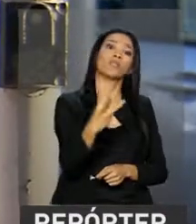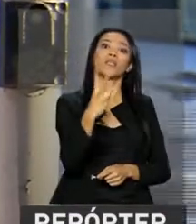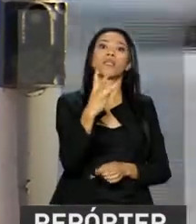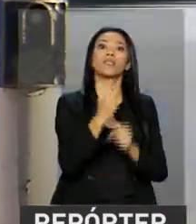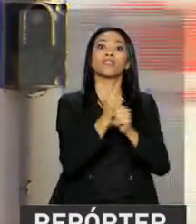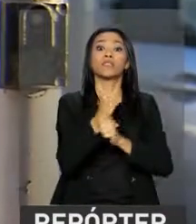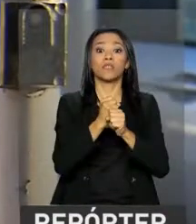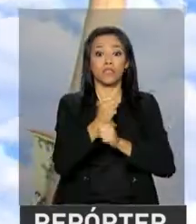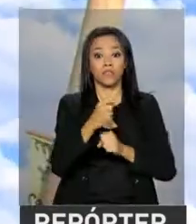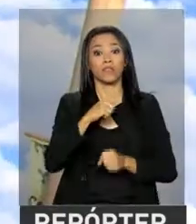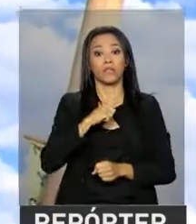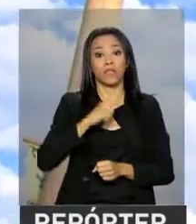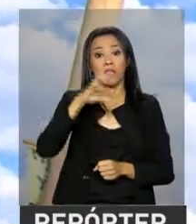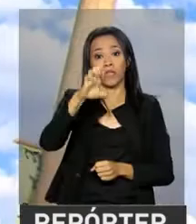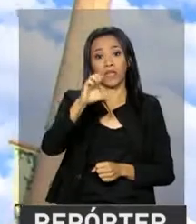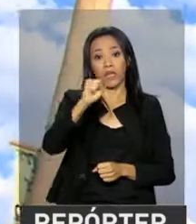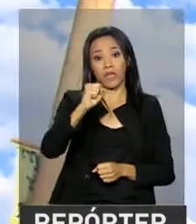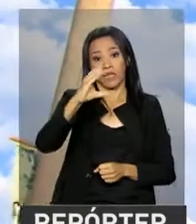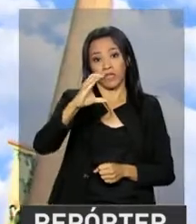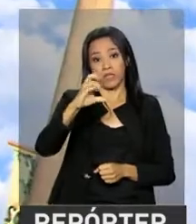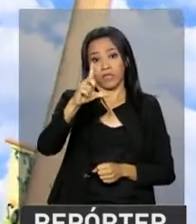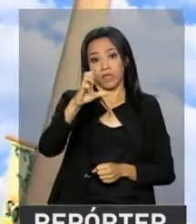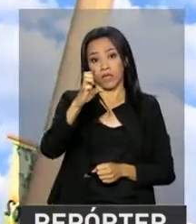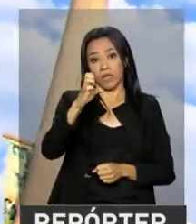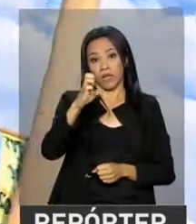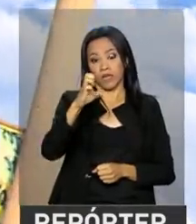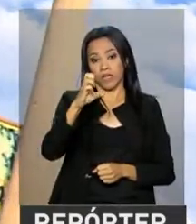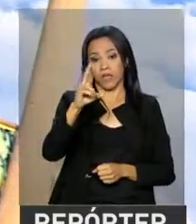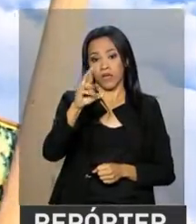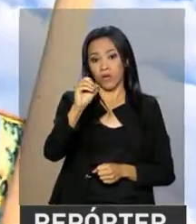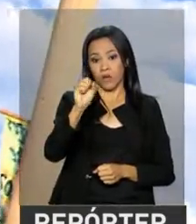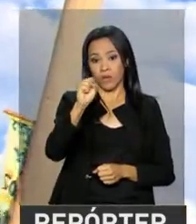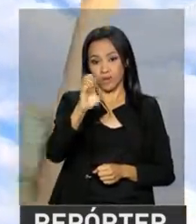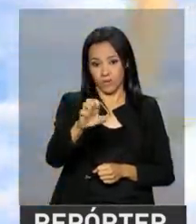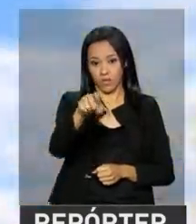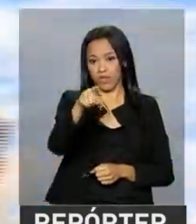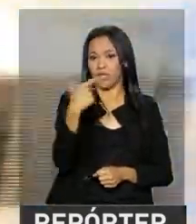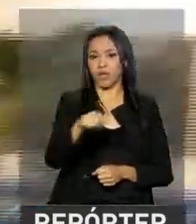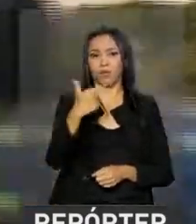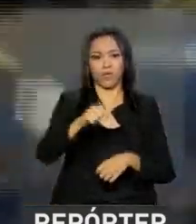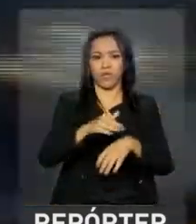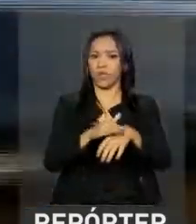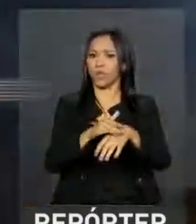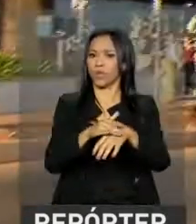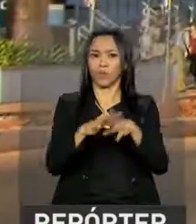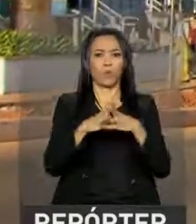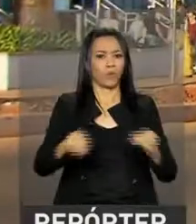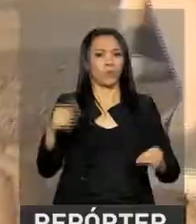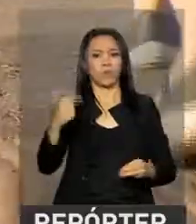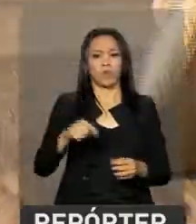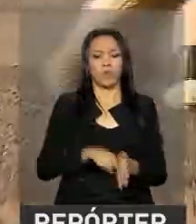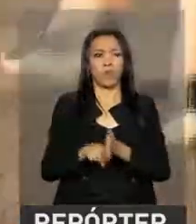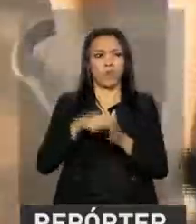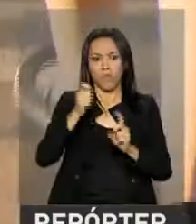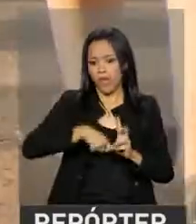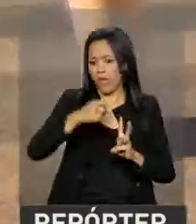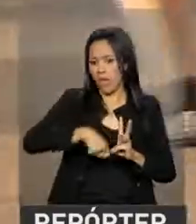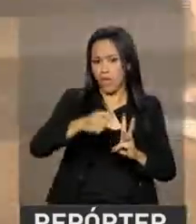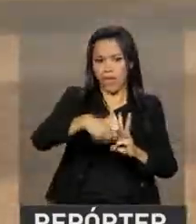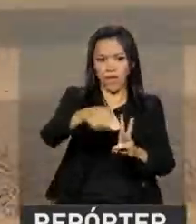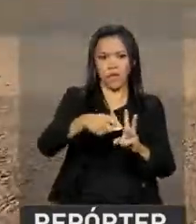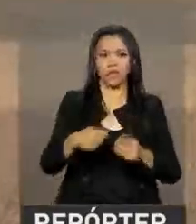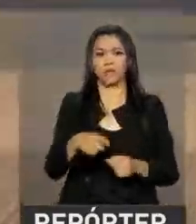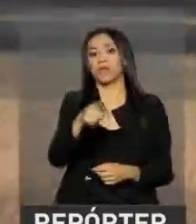esclerose múltipla, uma doença autoimune que ainda não tem cura. Depois de muitos meses de investigação, ela conta que